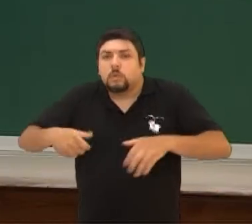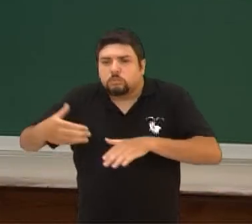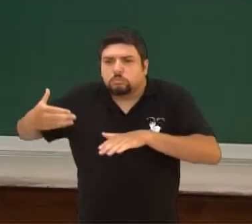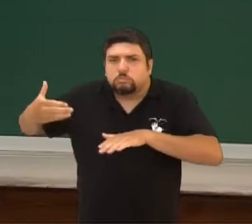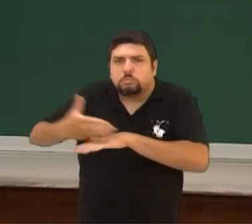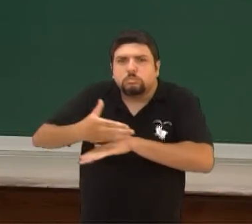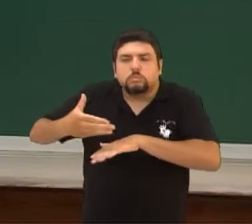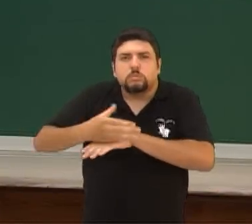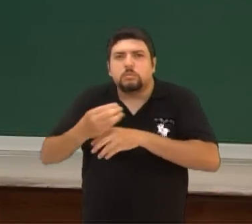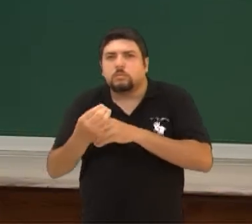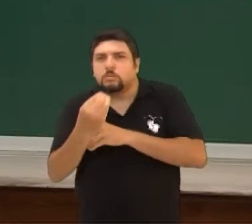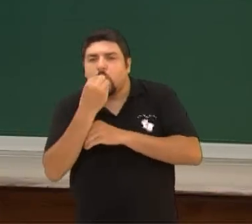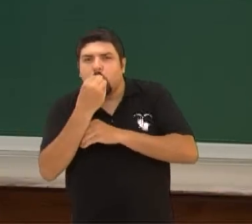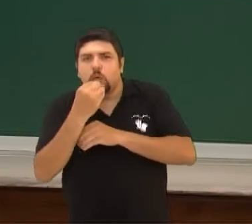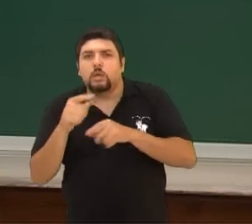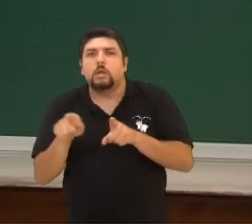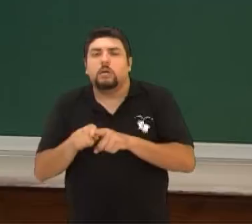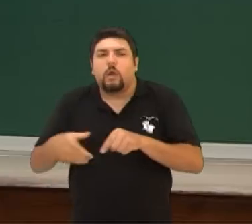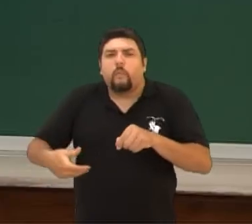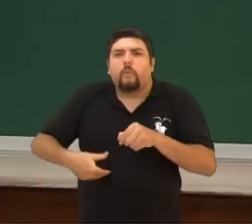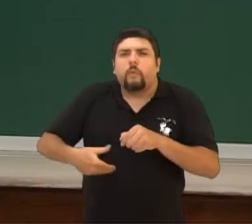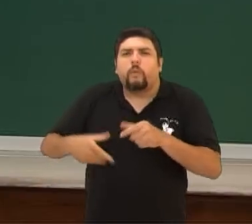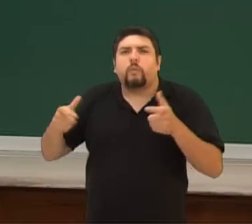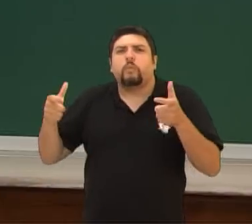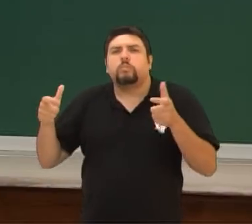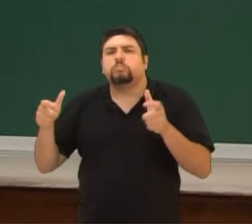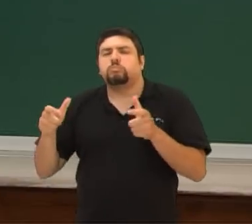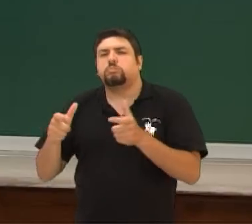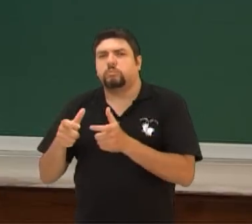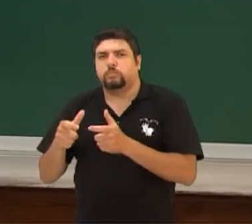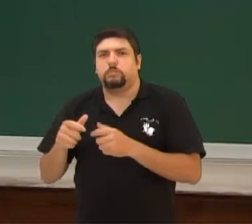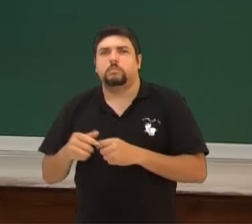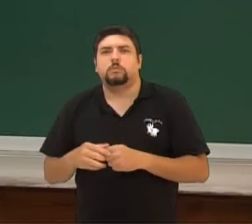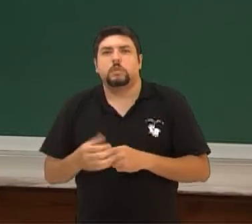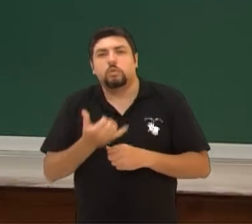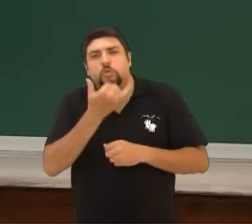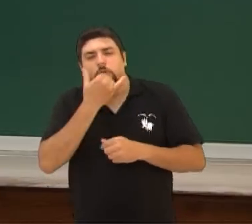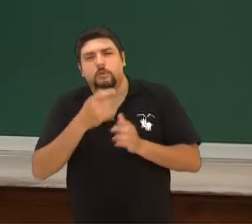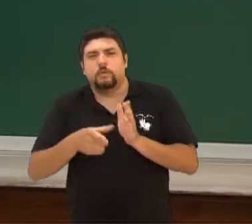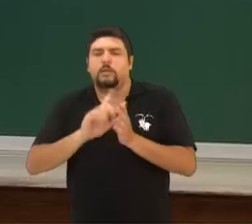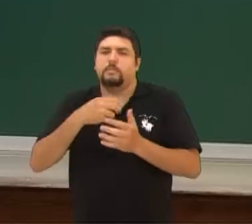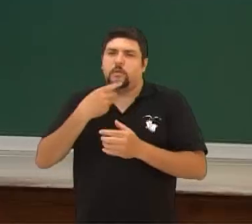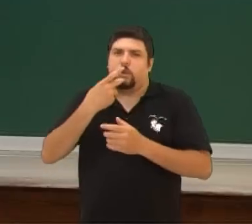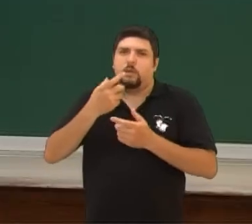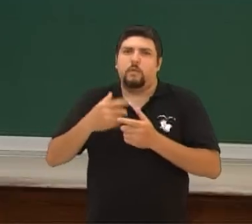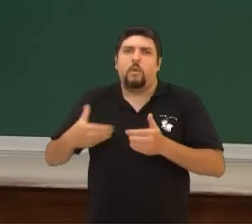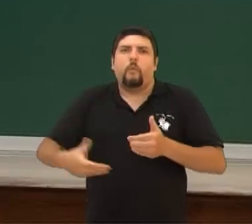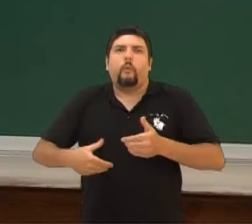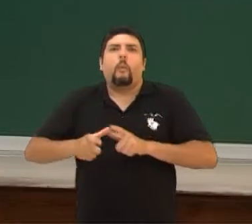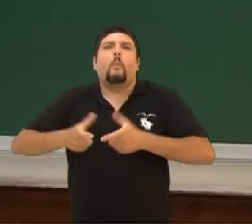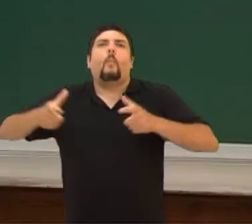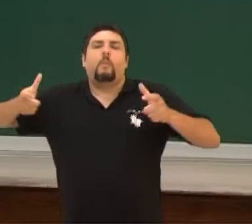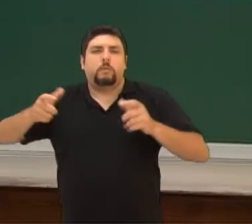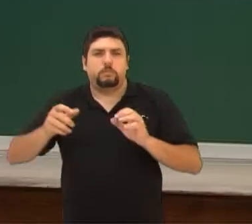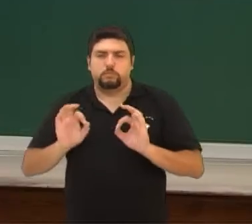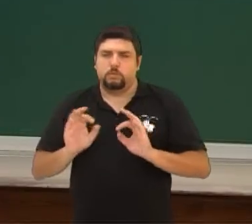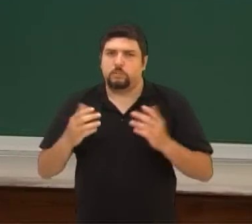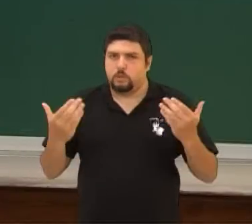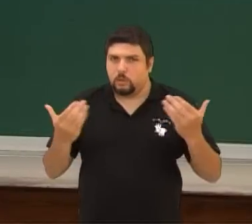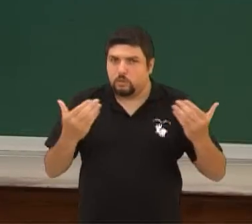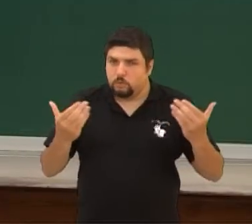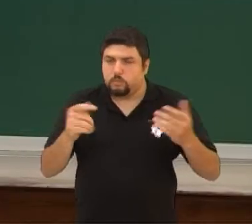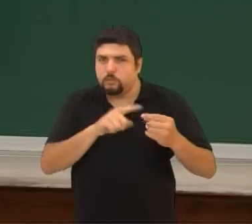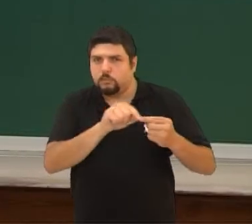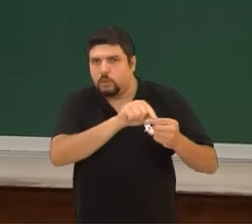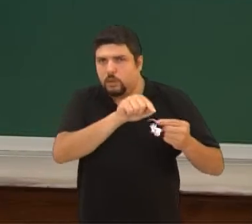e a diminuição da fome. Tá? Eu acabei dando uma informação equivocada para vocês. Então, no comparativo aqui, a gente percebe